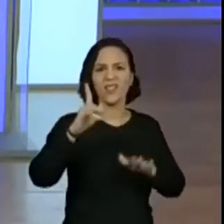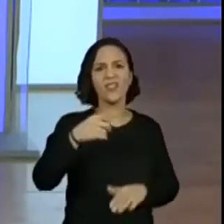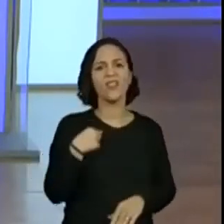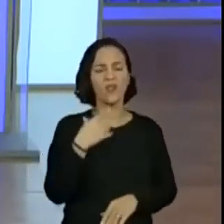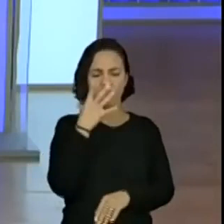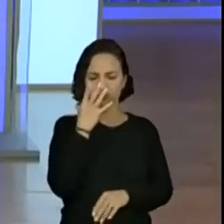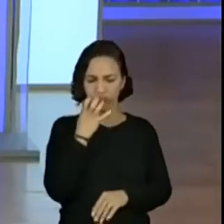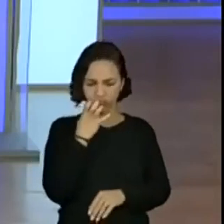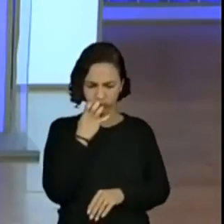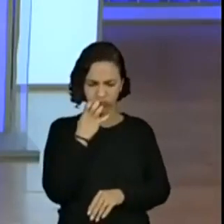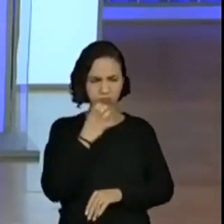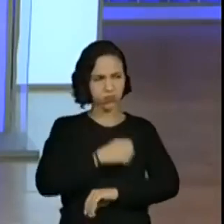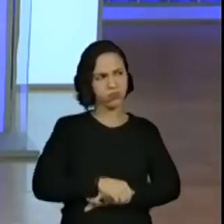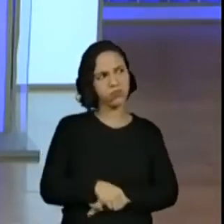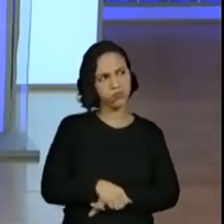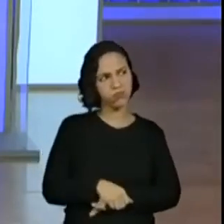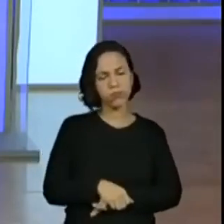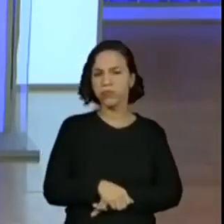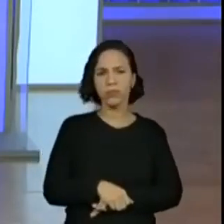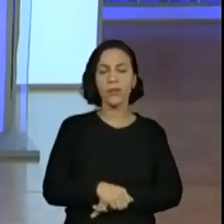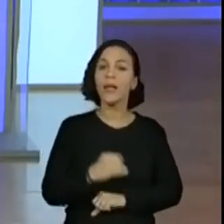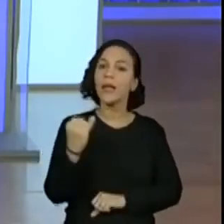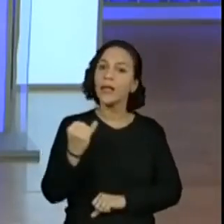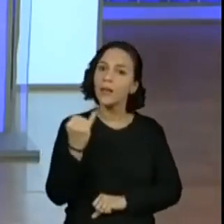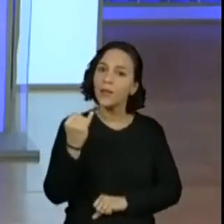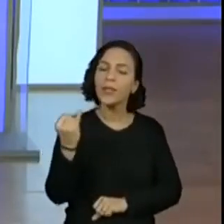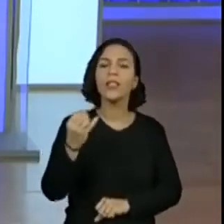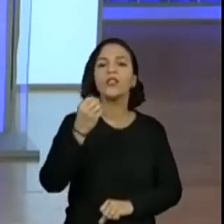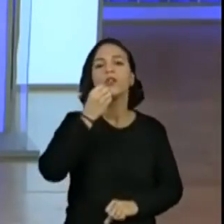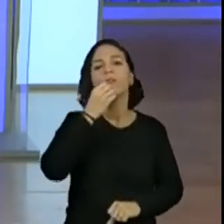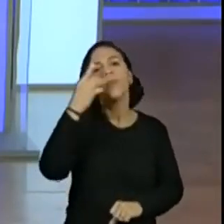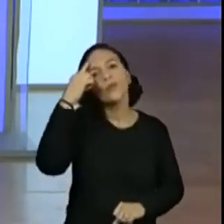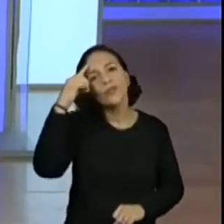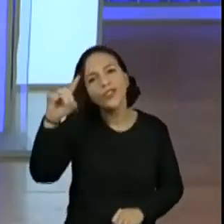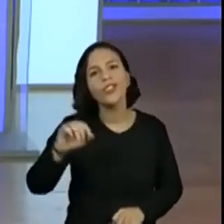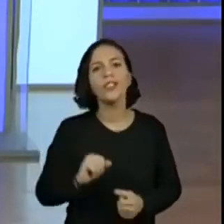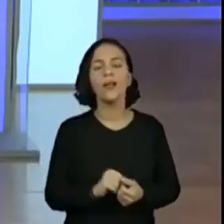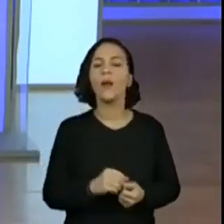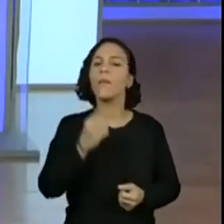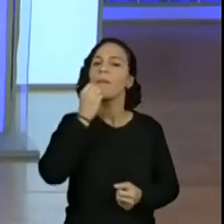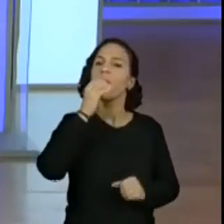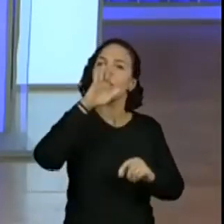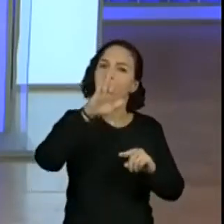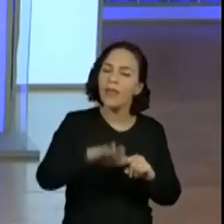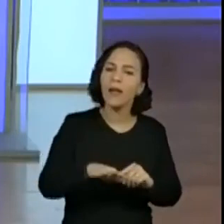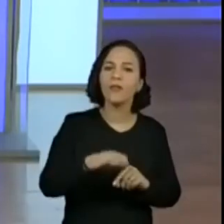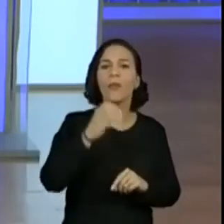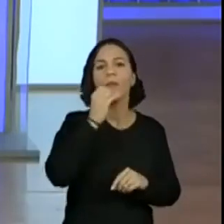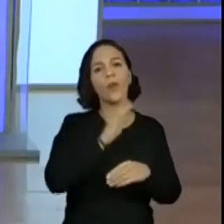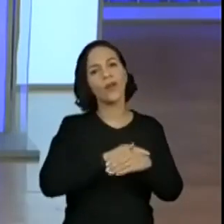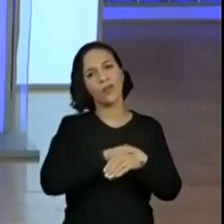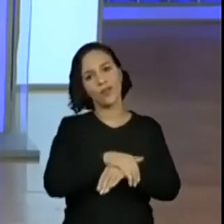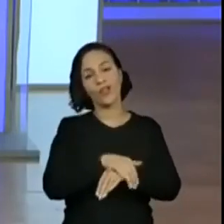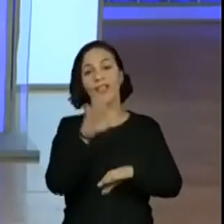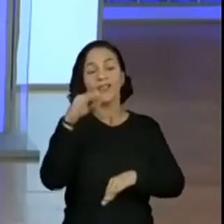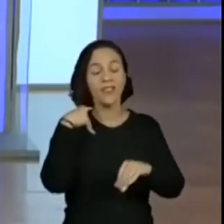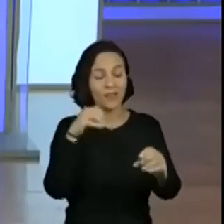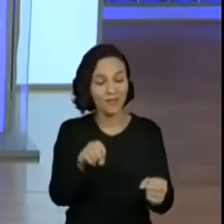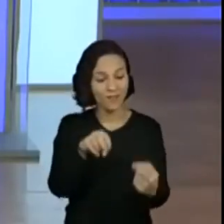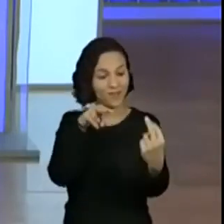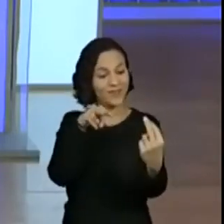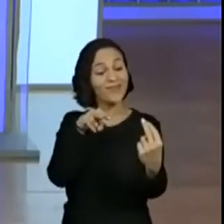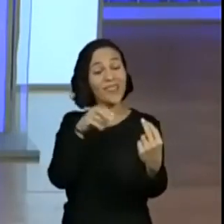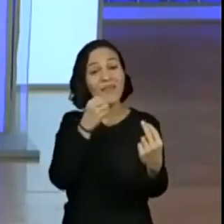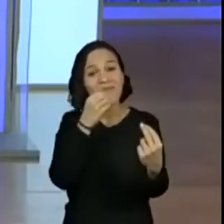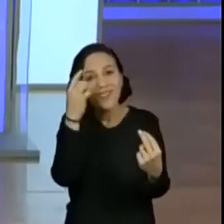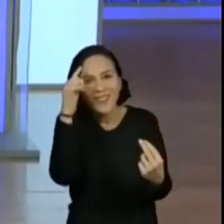bom dia, sorrindo, boa tarde, boa noite. Não é verdade? Como Sim. é gostoso você olhar para alguém e olha, bom dia,